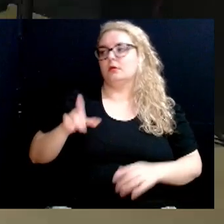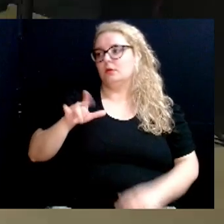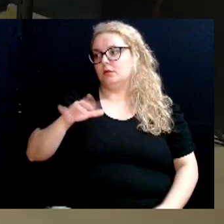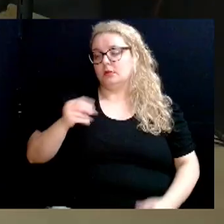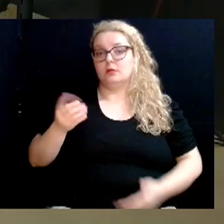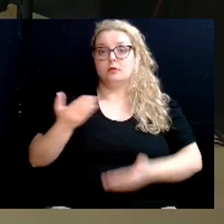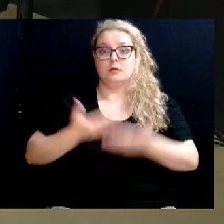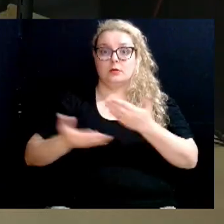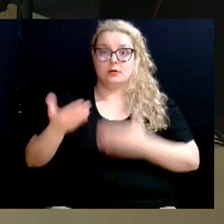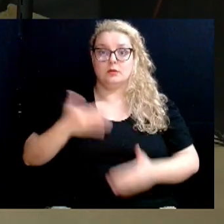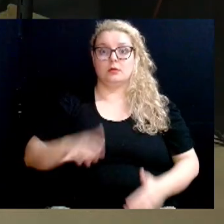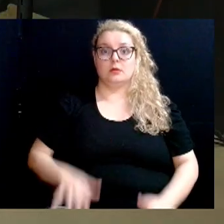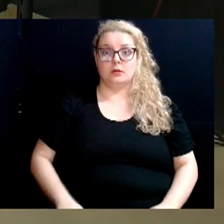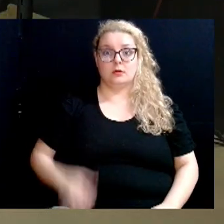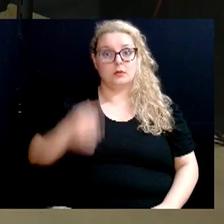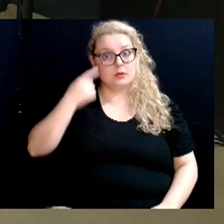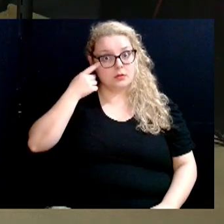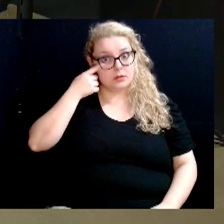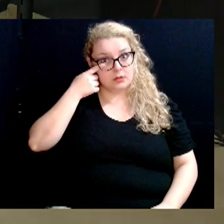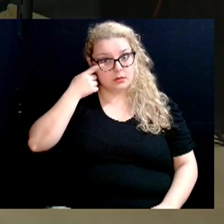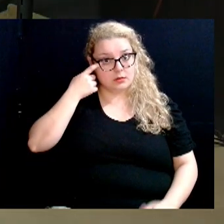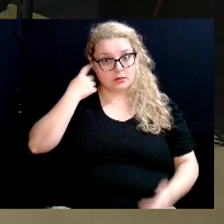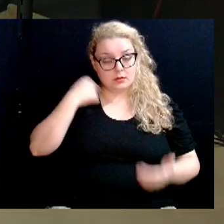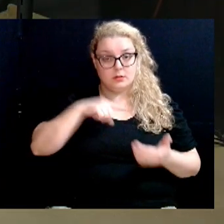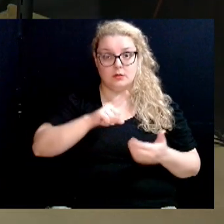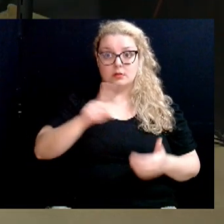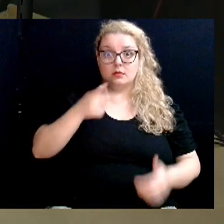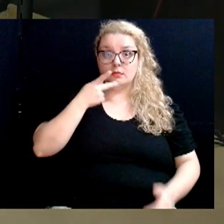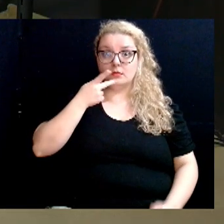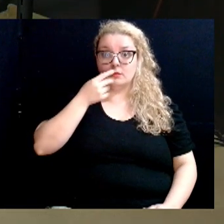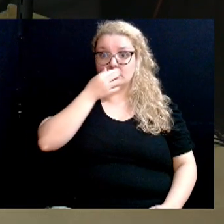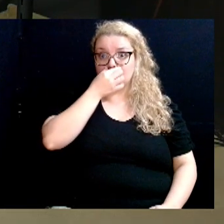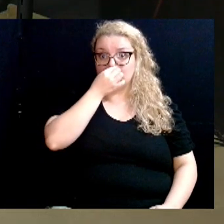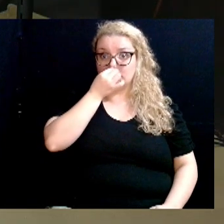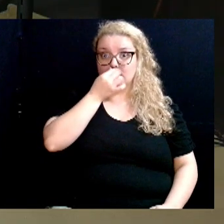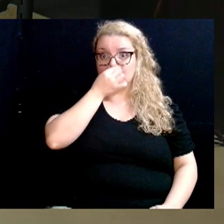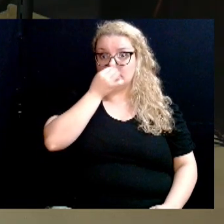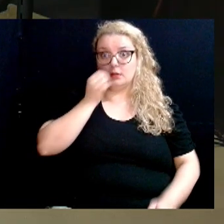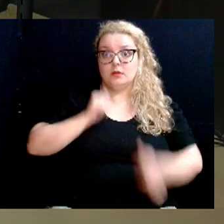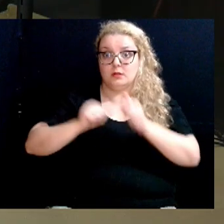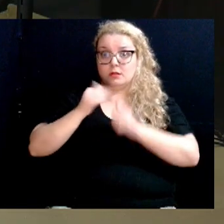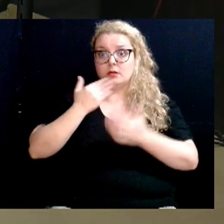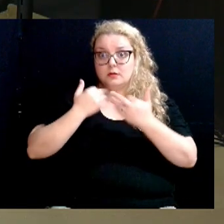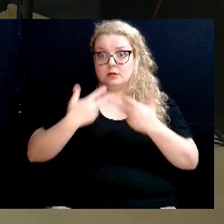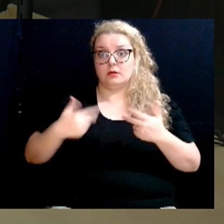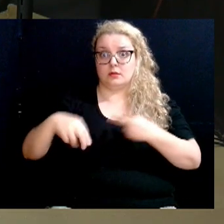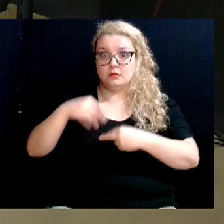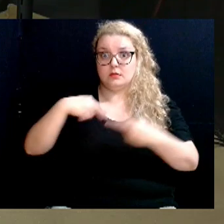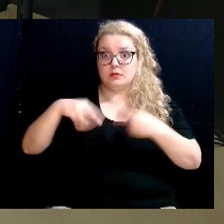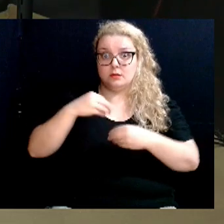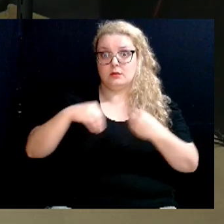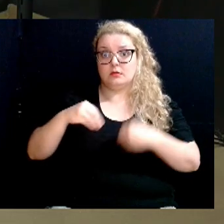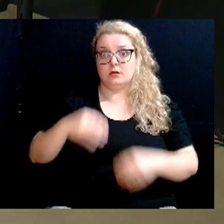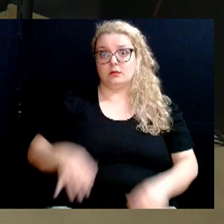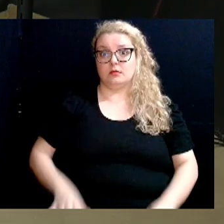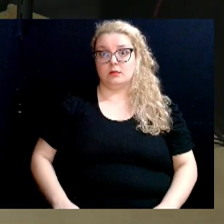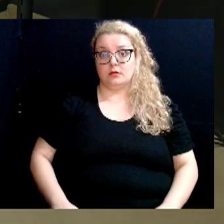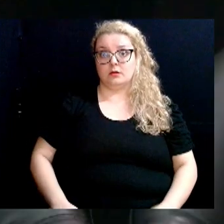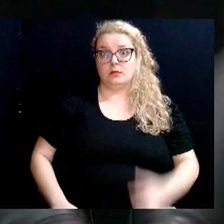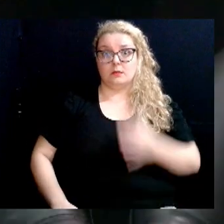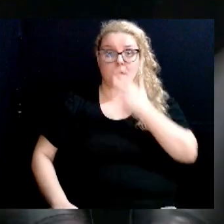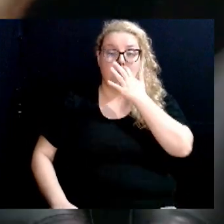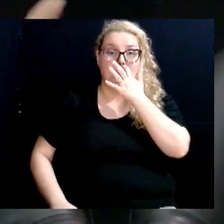assim, você falou do celular, a gente não mencionou ainda a questão também de bebida e alimentação. Entra também? Na verdade, assim, não, até